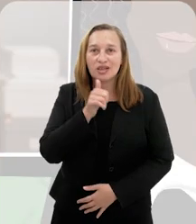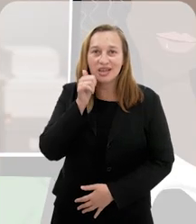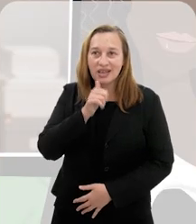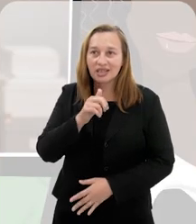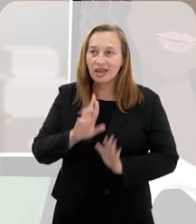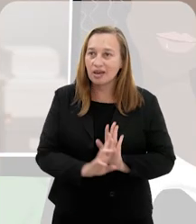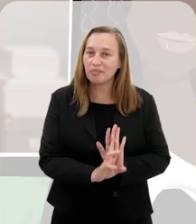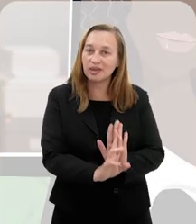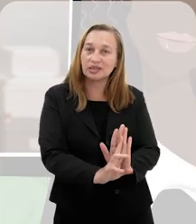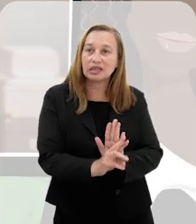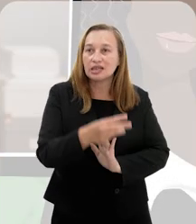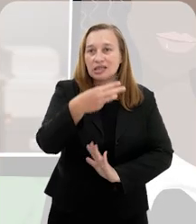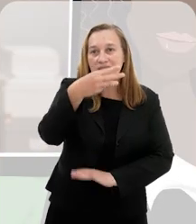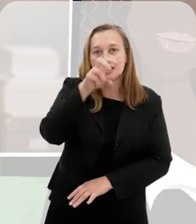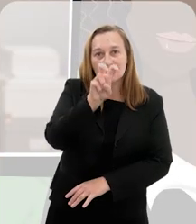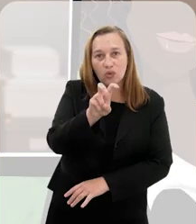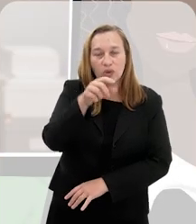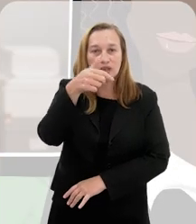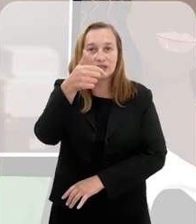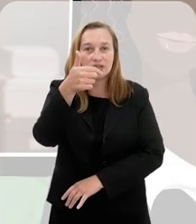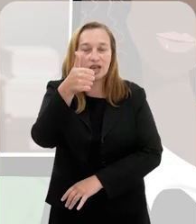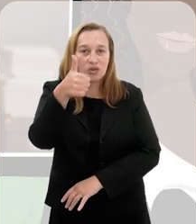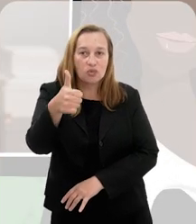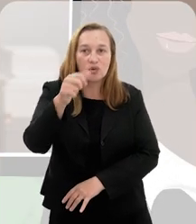Nós, mulheres, representamos